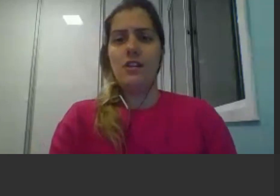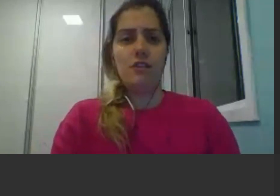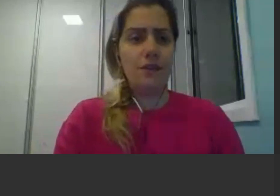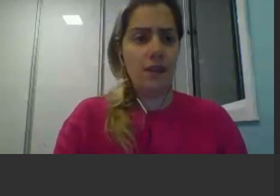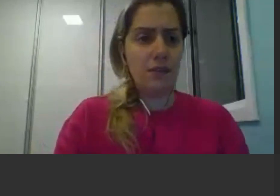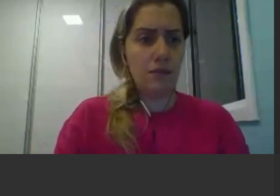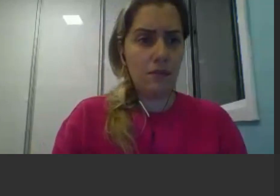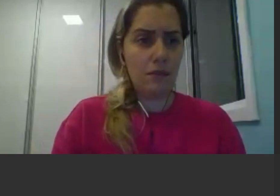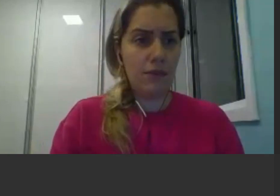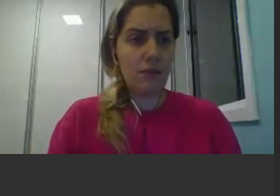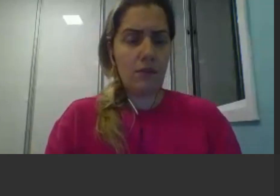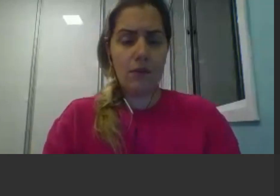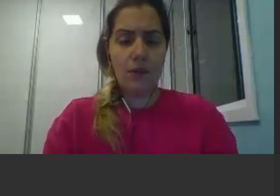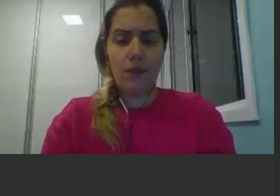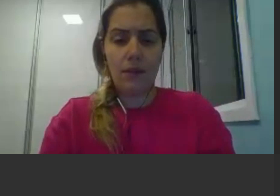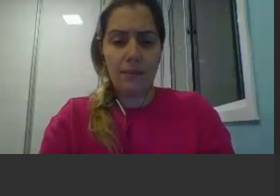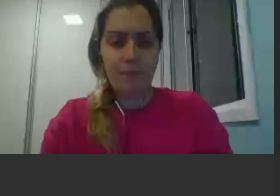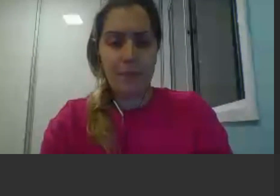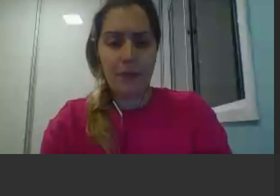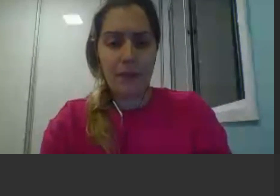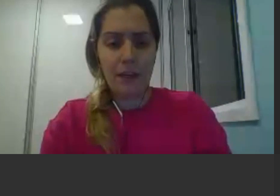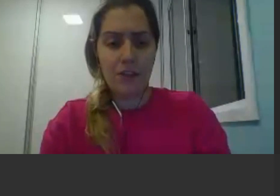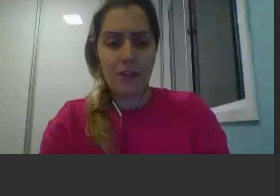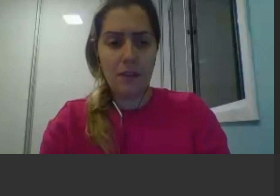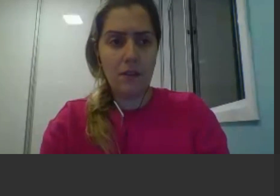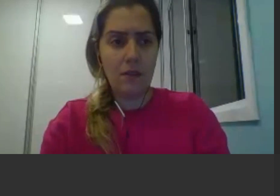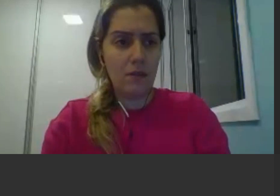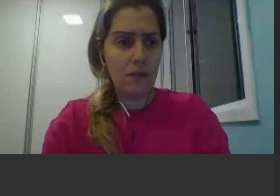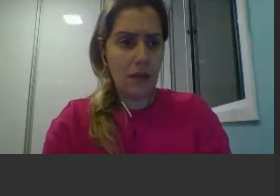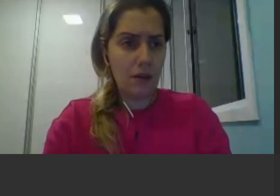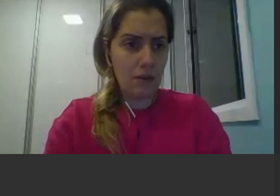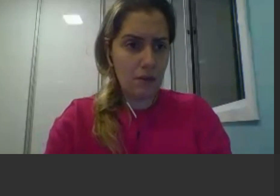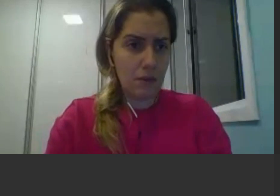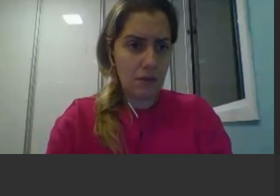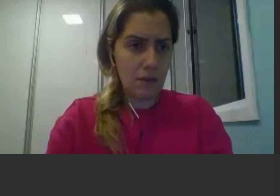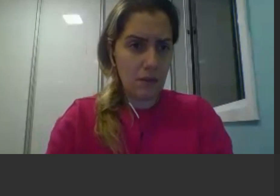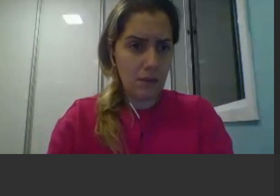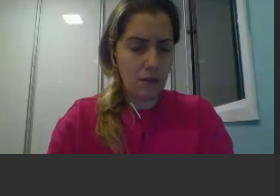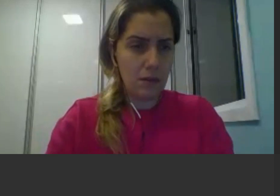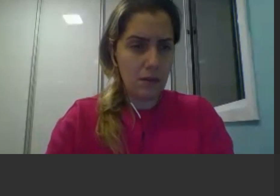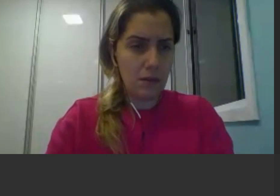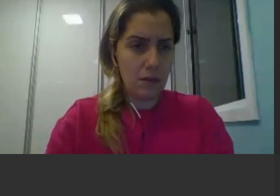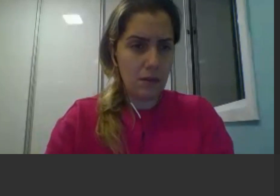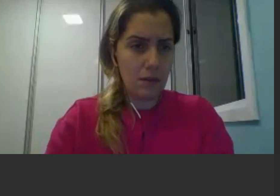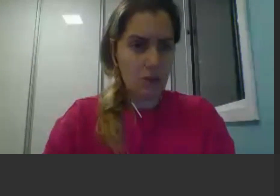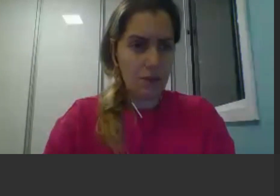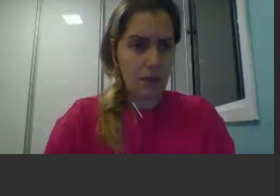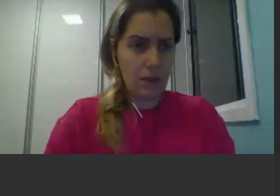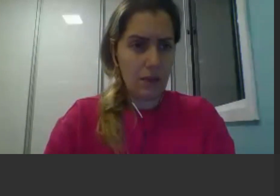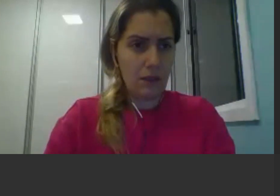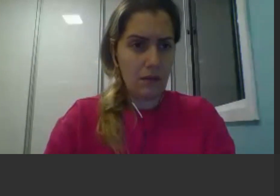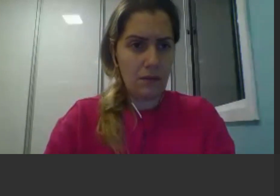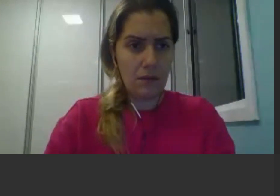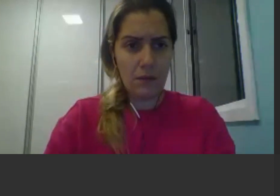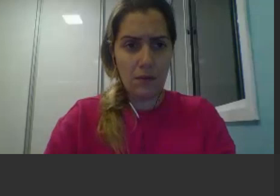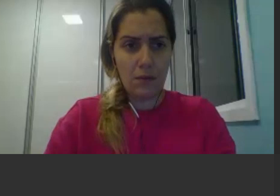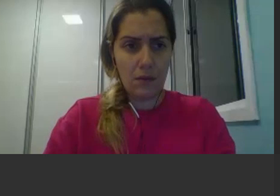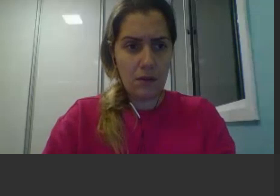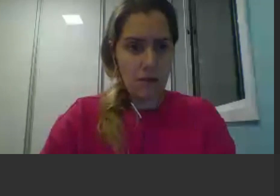Ai, gente, eu vi isso, eu não tô ficando doida. É de 5 a 11. Deixa eu ver